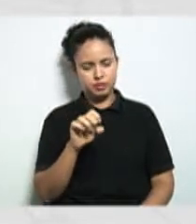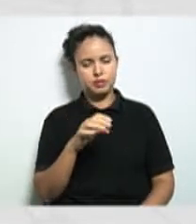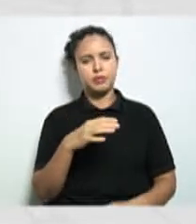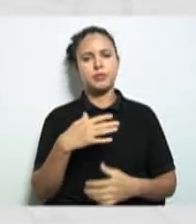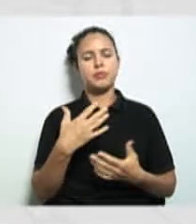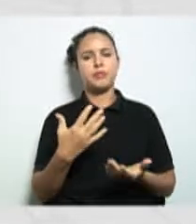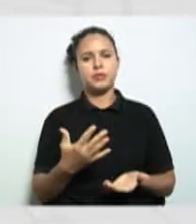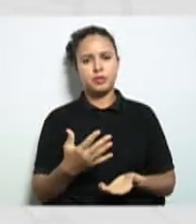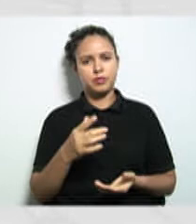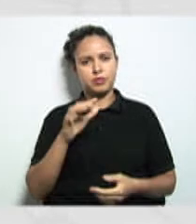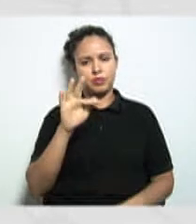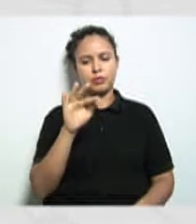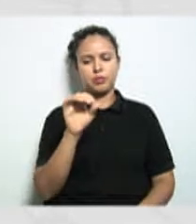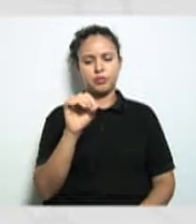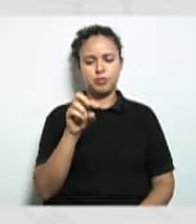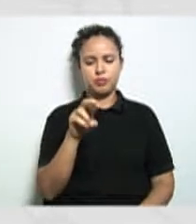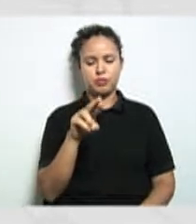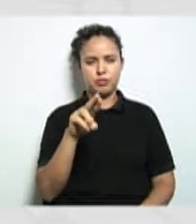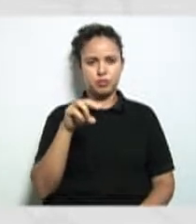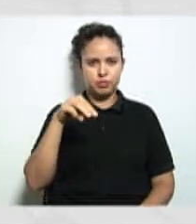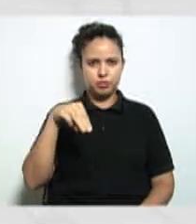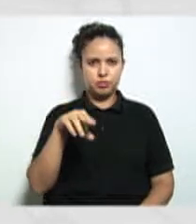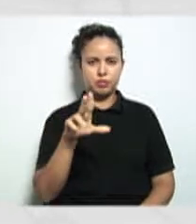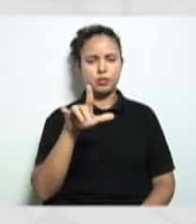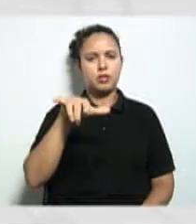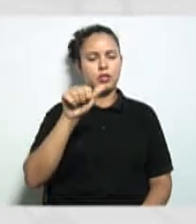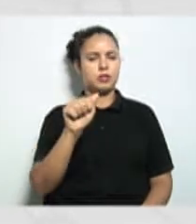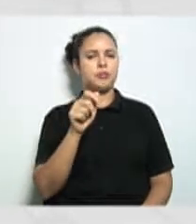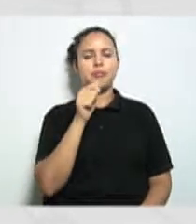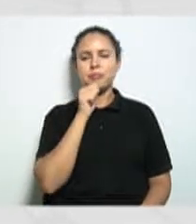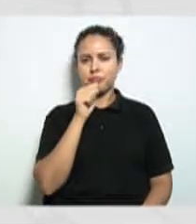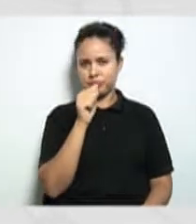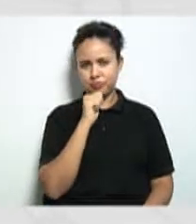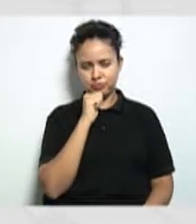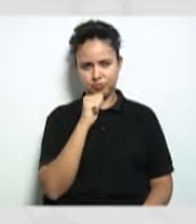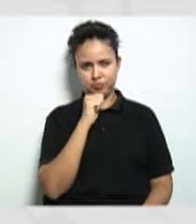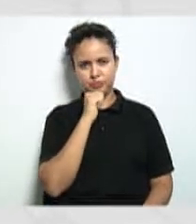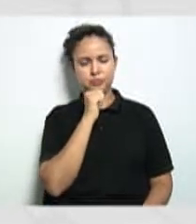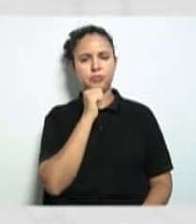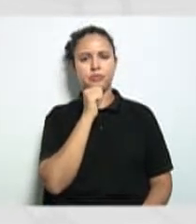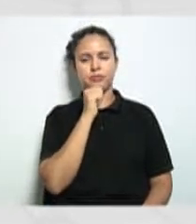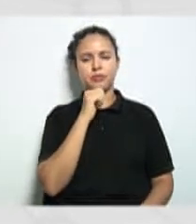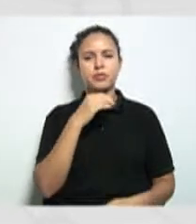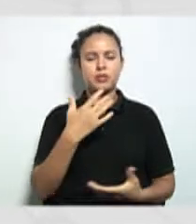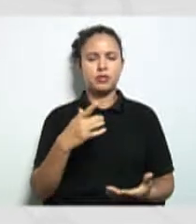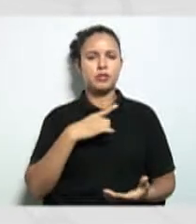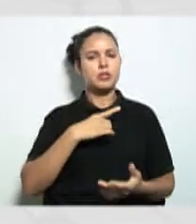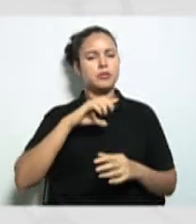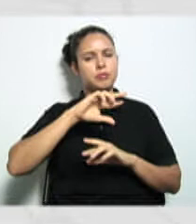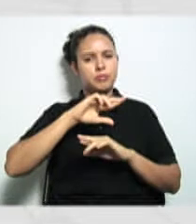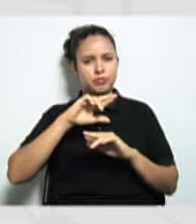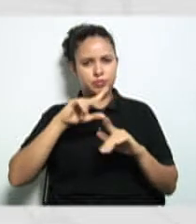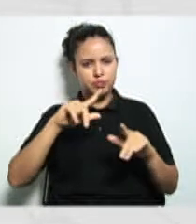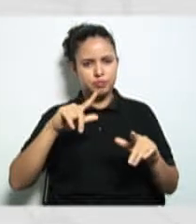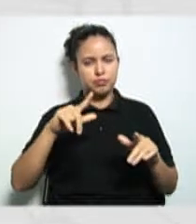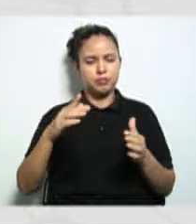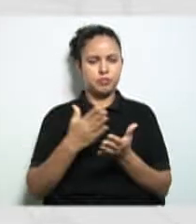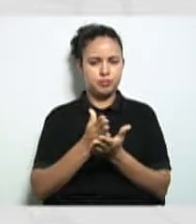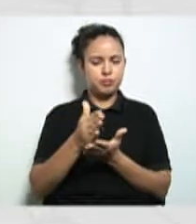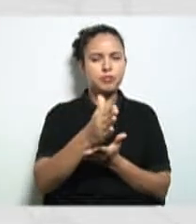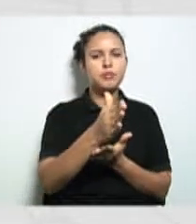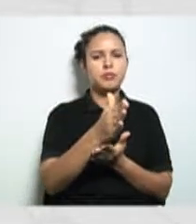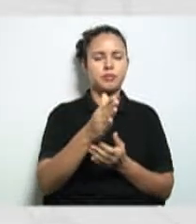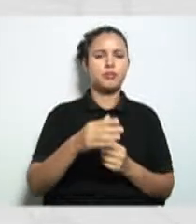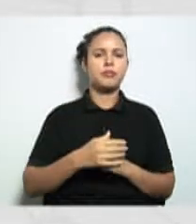não é fórmula, é só um procedimento, é um caminho, um meio. E para meios existem diferentes meios. Então, a escola